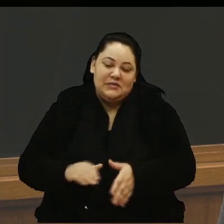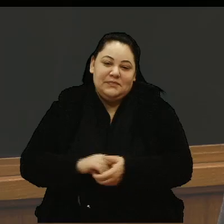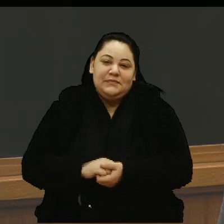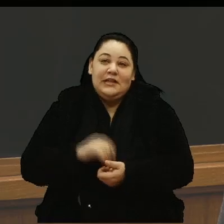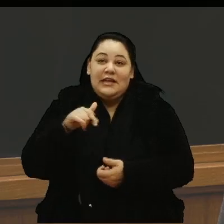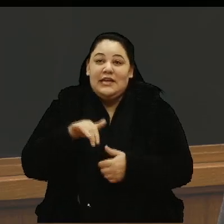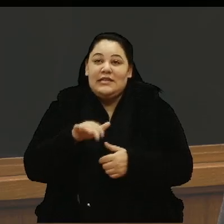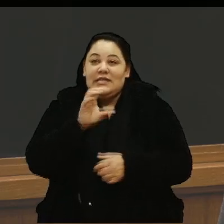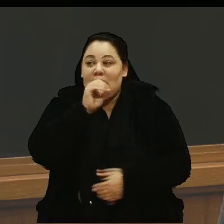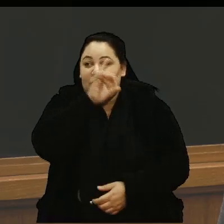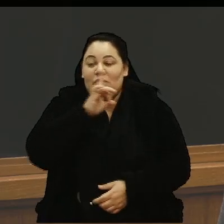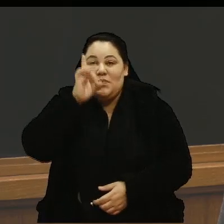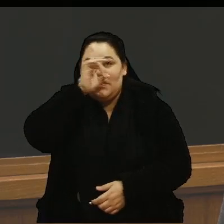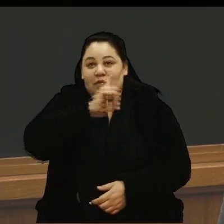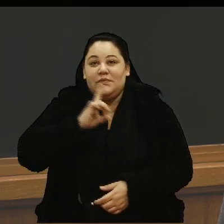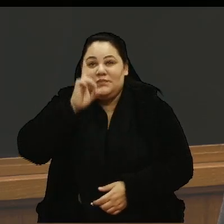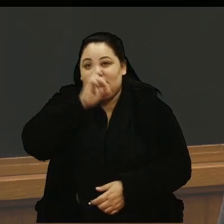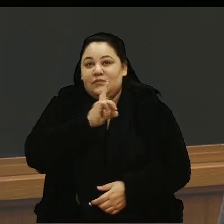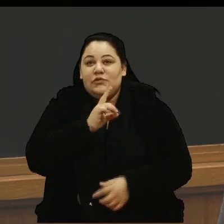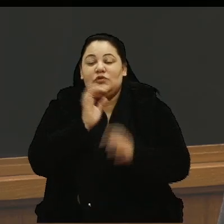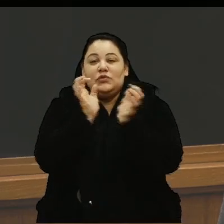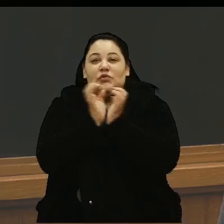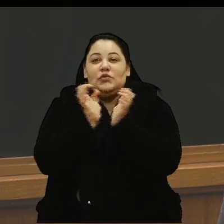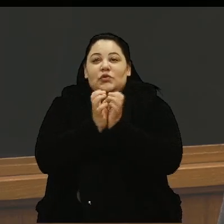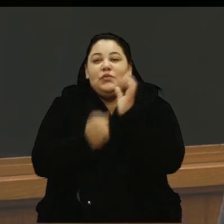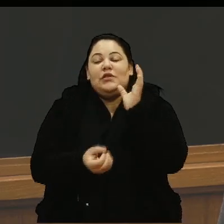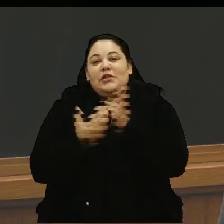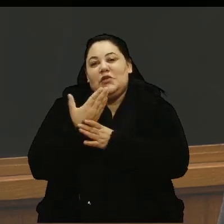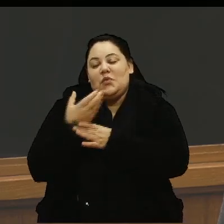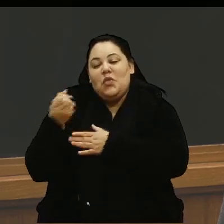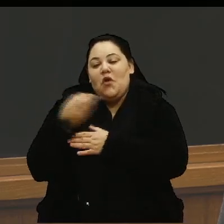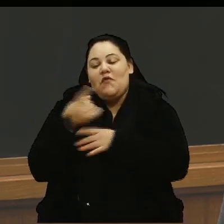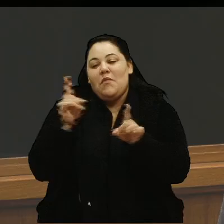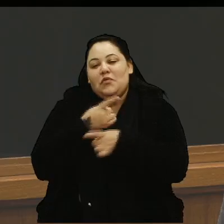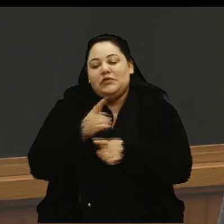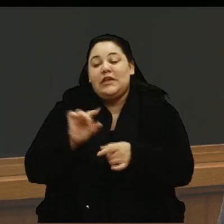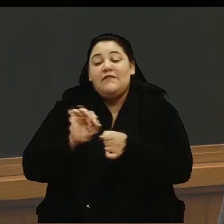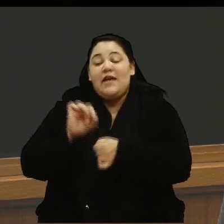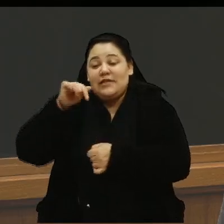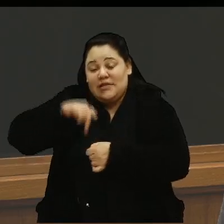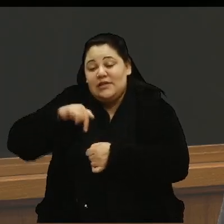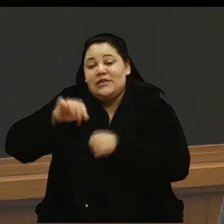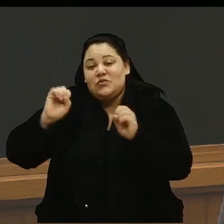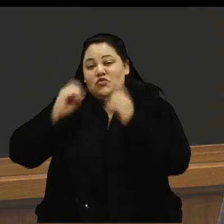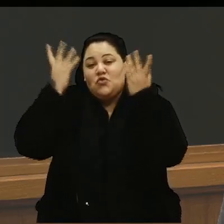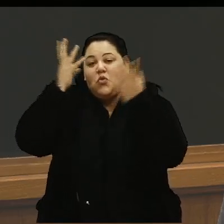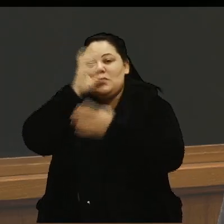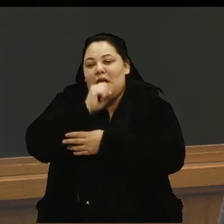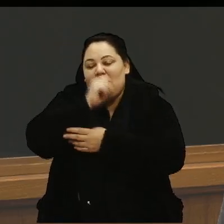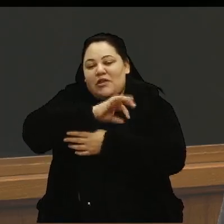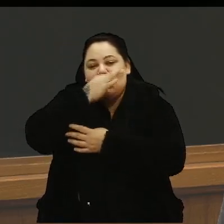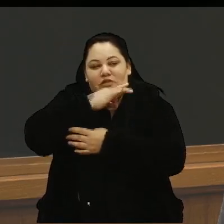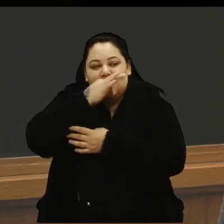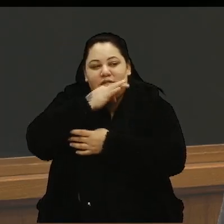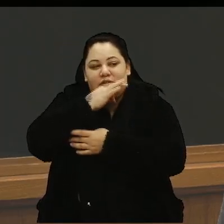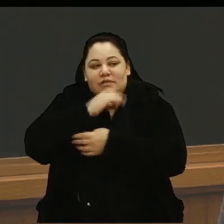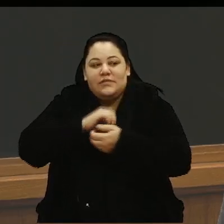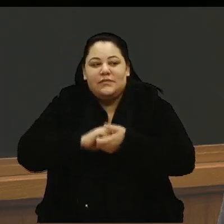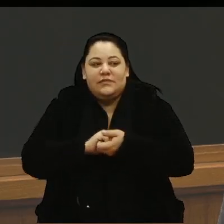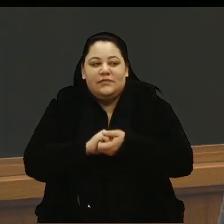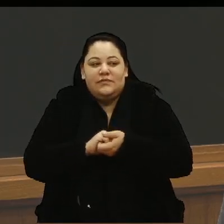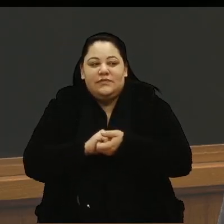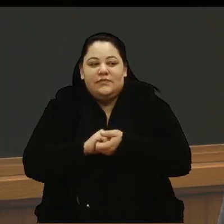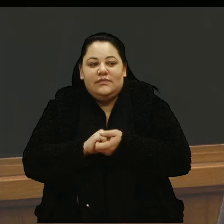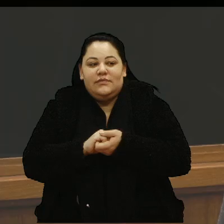lança um novo EP, Feliz de Vingança, e faz show no sábado aqui em Caxias do Sul. Então queria falar um pouco do Francisco Maffei, do